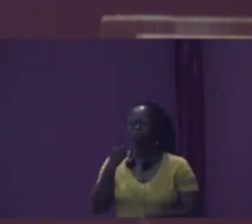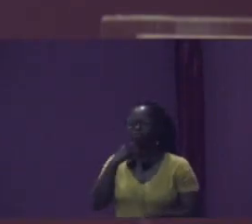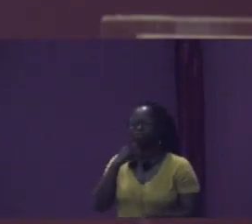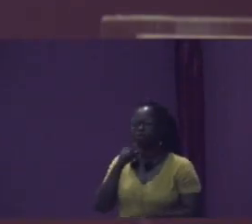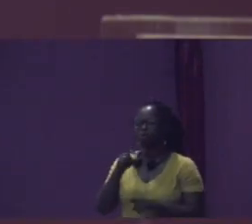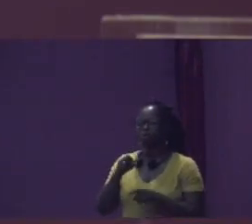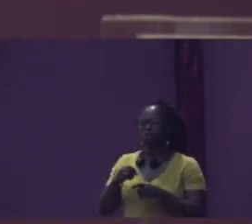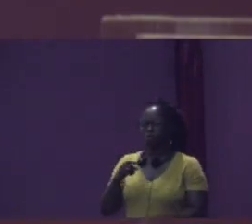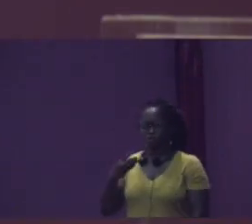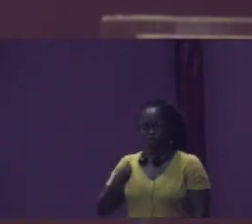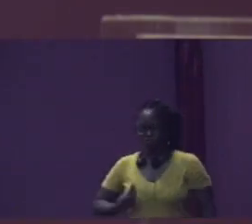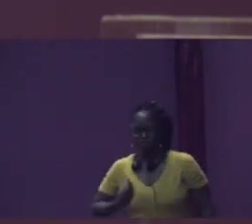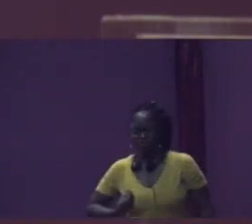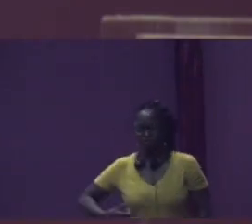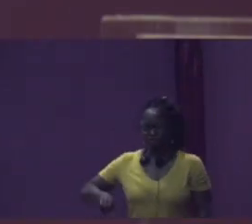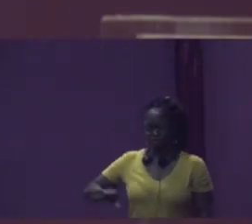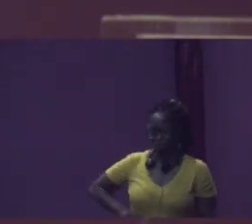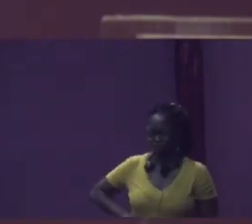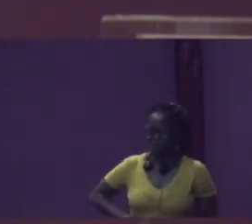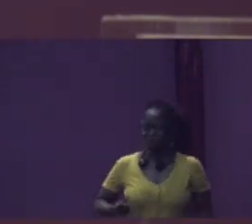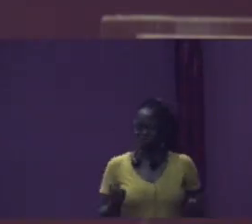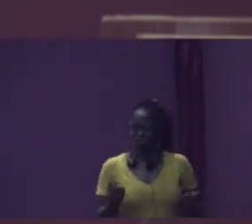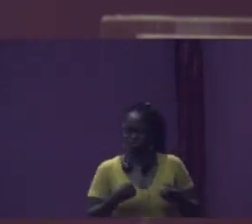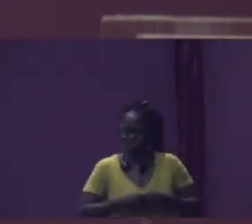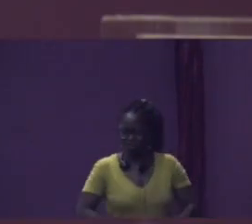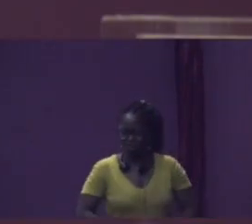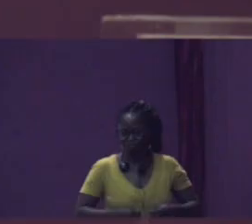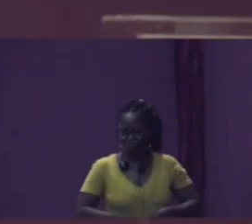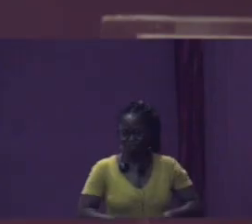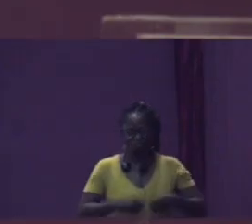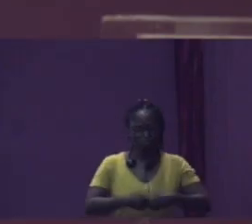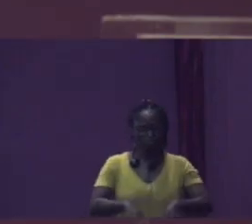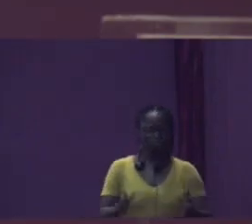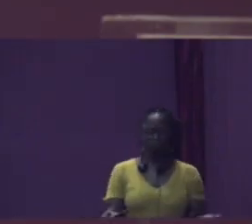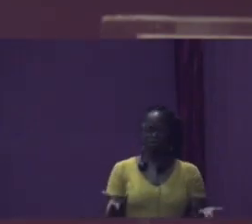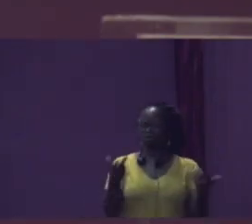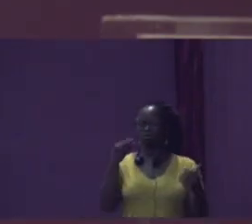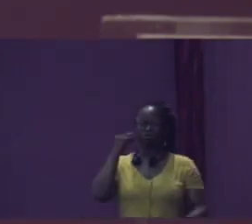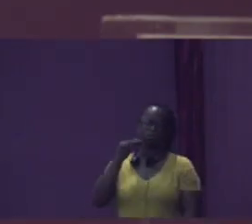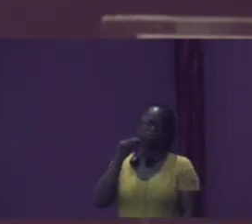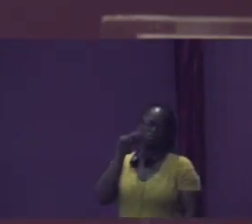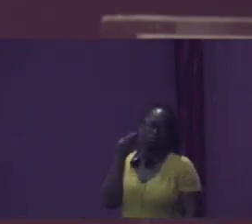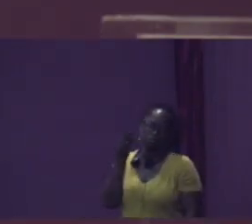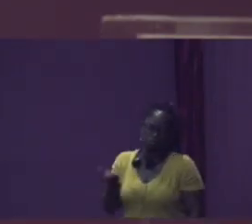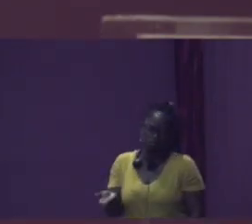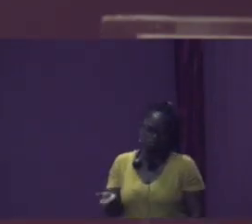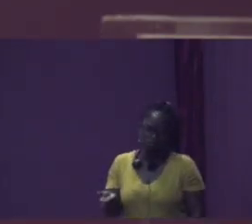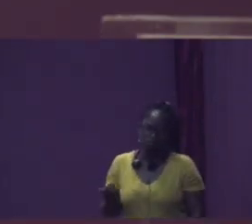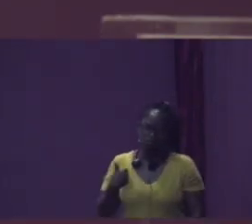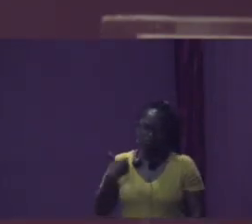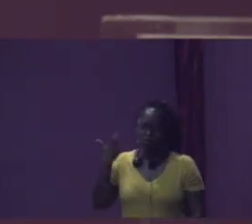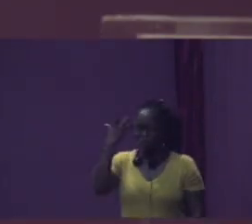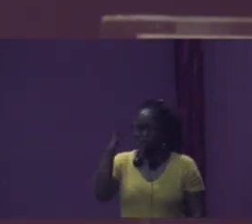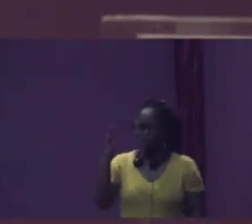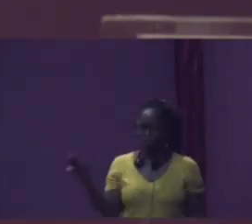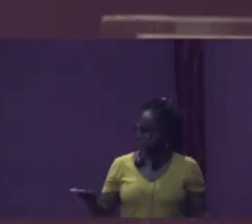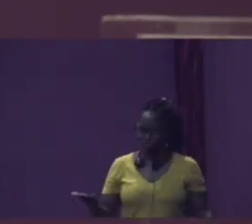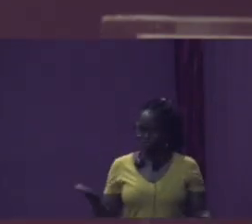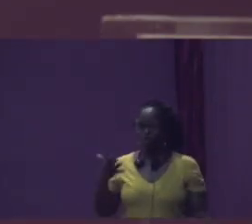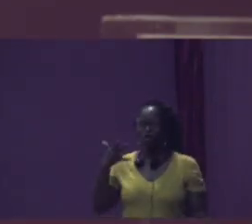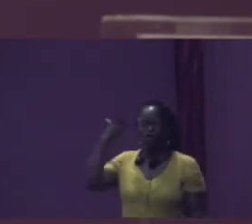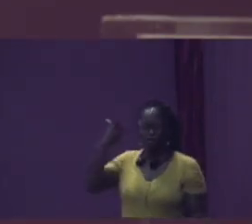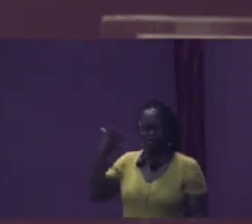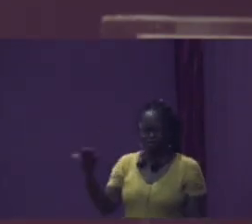em termos de vida, de sofrimento, de dinheiro, enfim, a qualidade da experiência. Eu acho que esse seminário foi uma grande inspiração